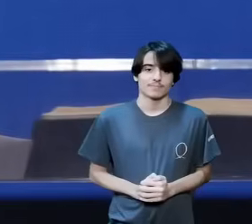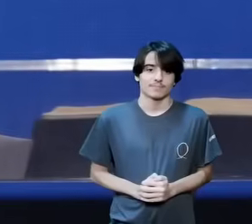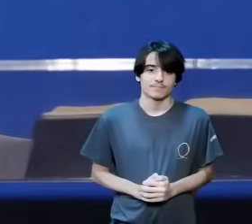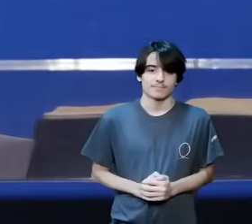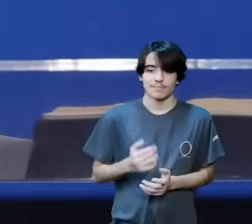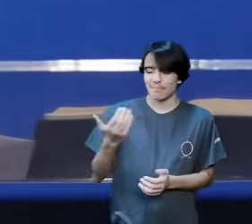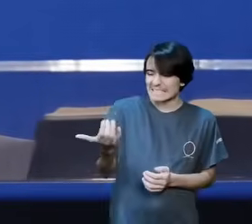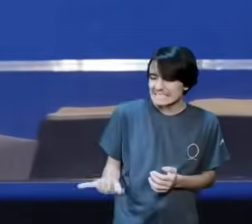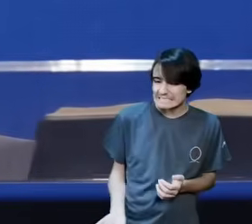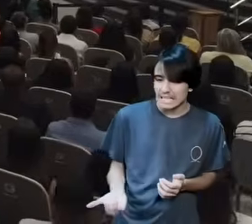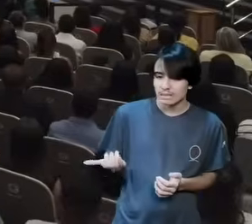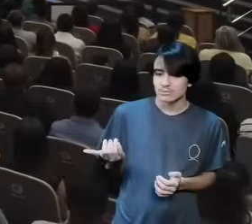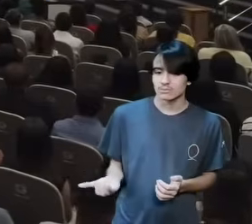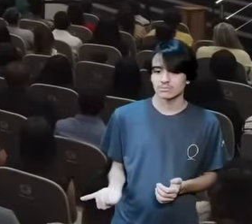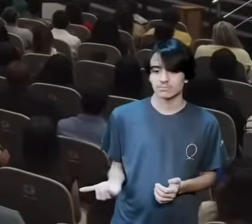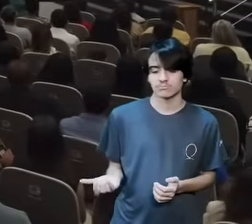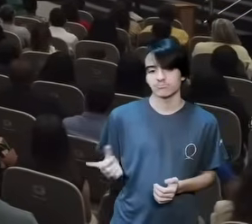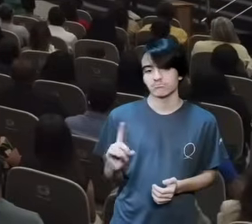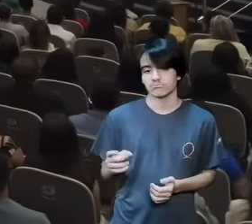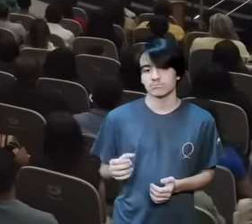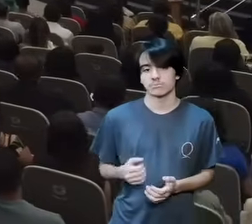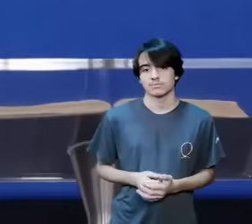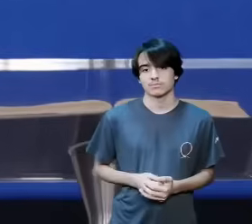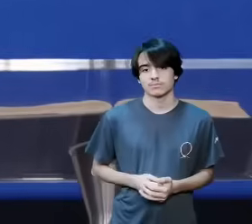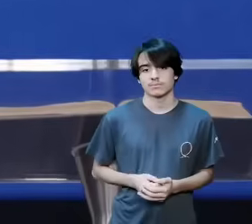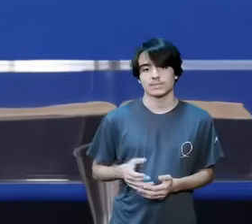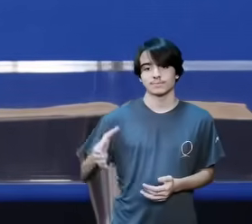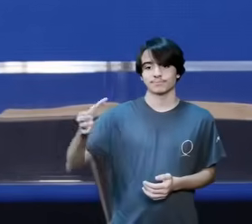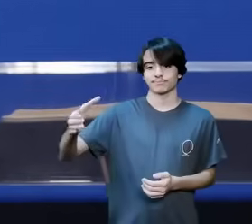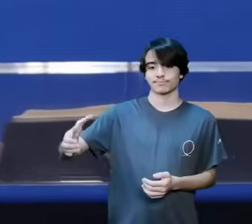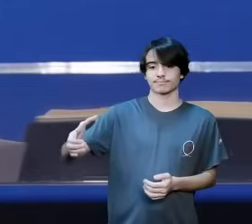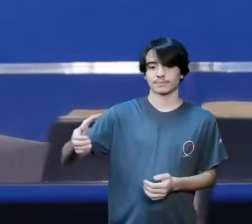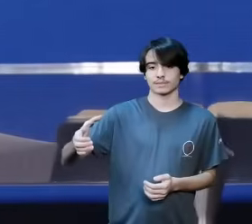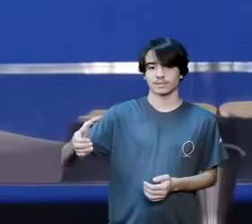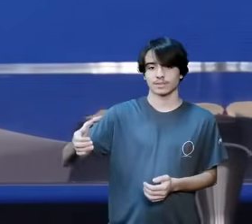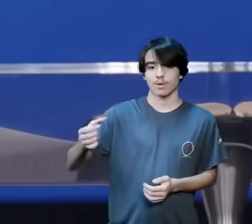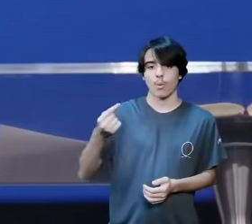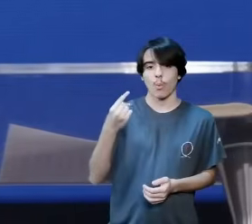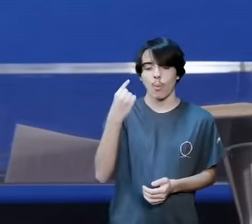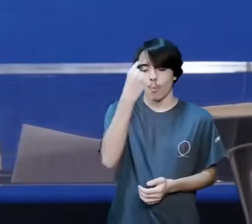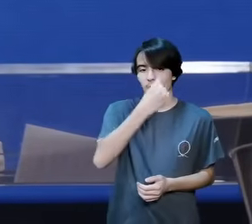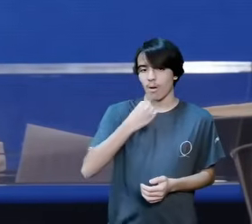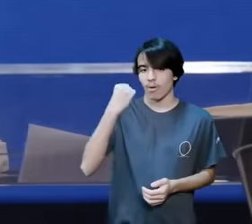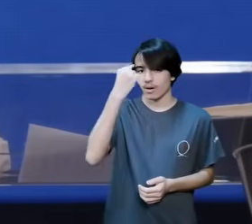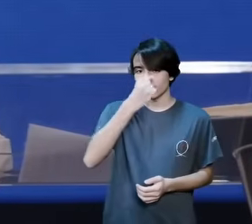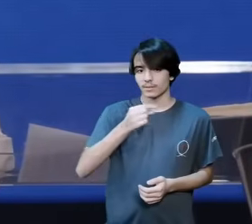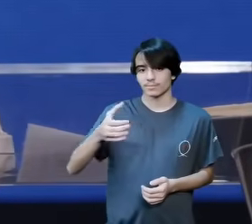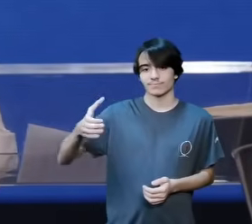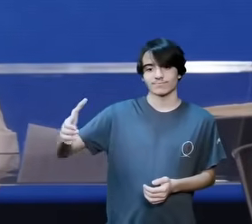É pesado? Agora fique com a mão estendida segurando esse copo uma hora.